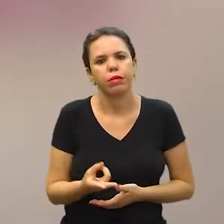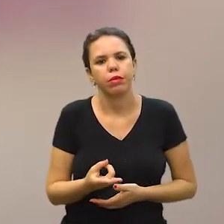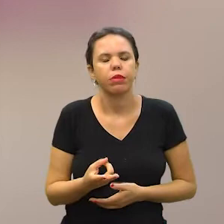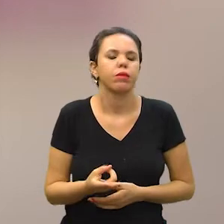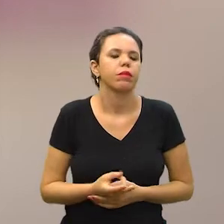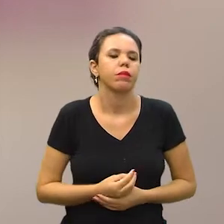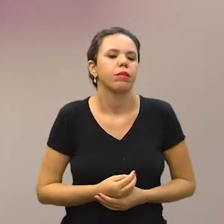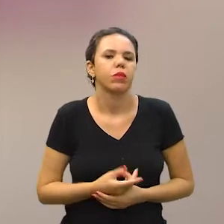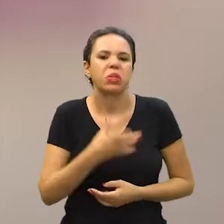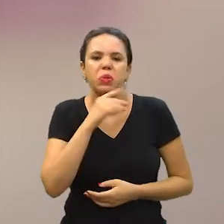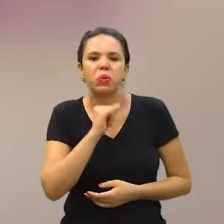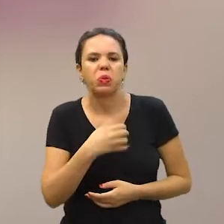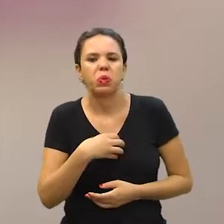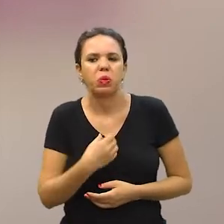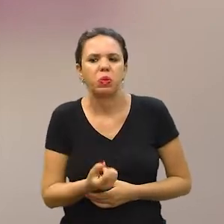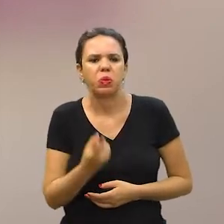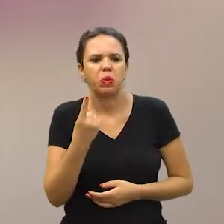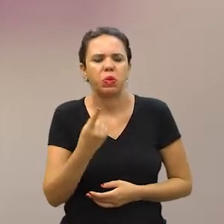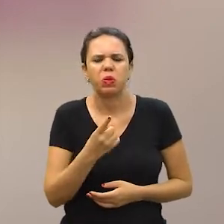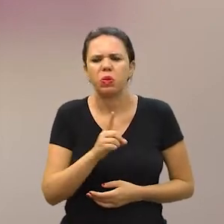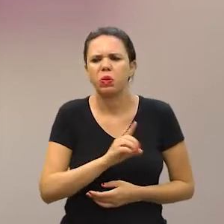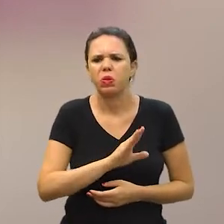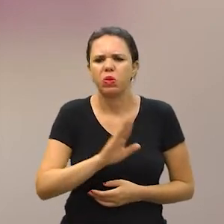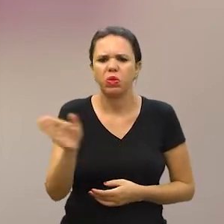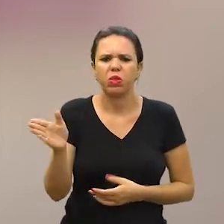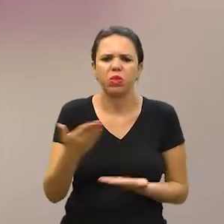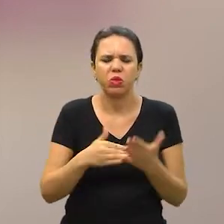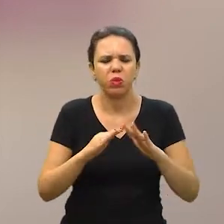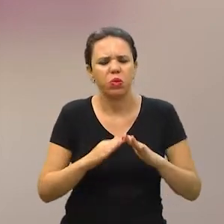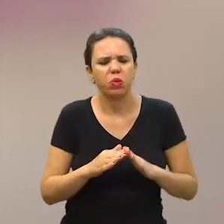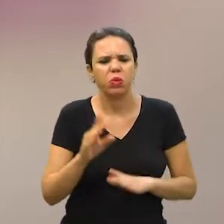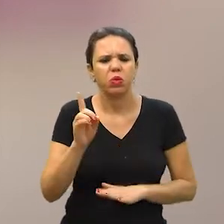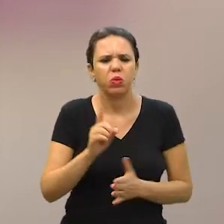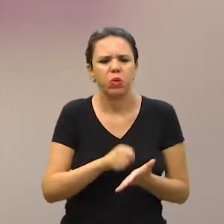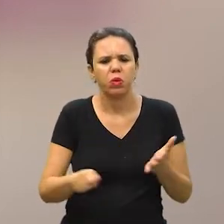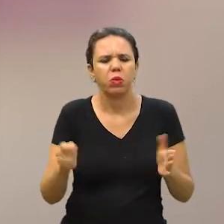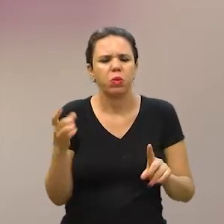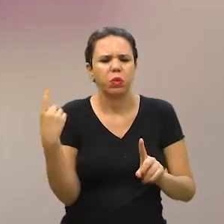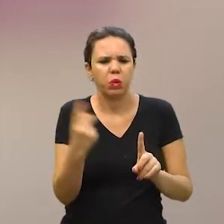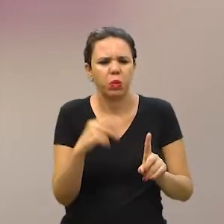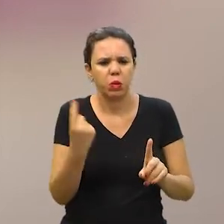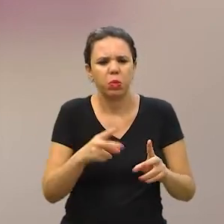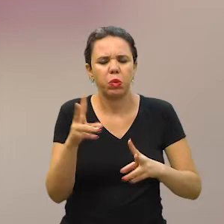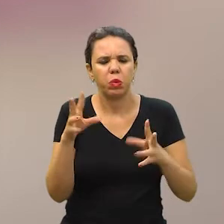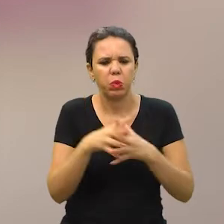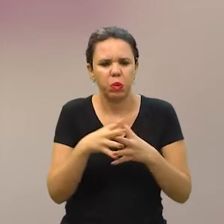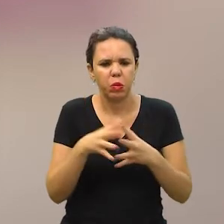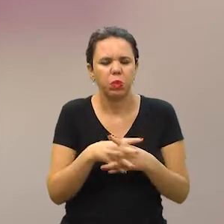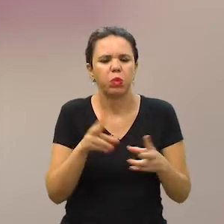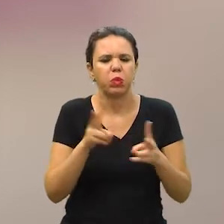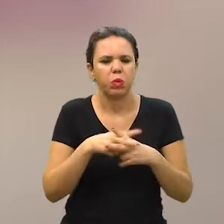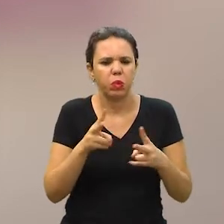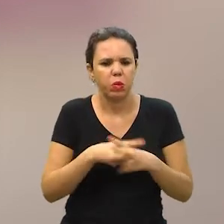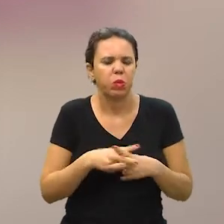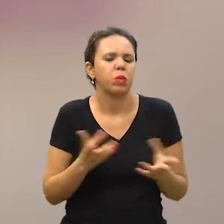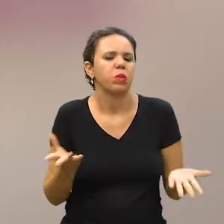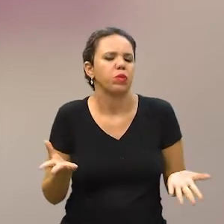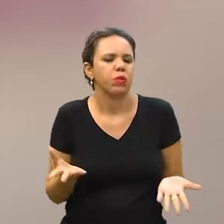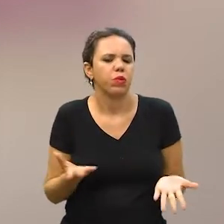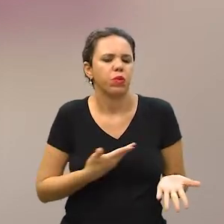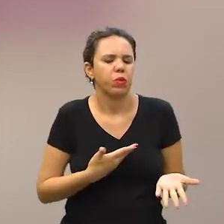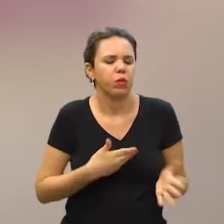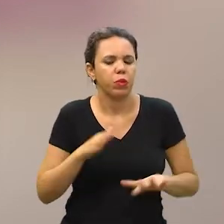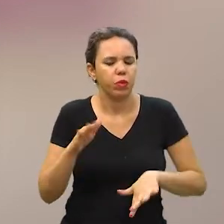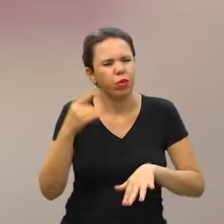e o pai? Ah, o pai era daquele que só ia para a diretoria, que não parava quieto, que batia no amiguinho. Então, aí você começa a pensar, bom,